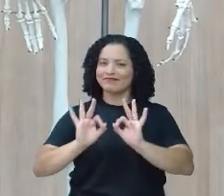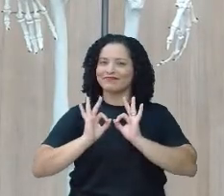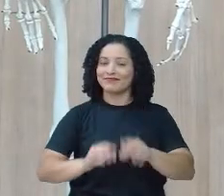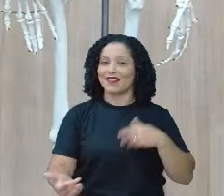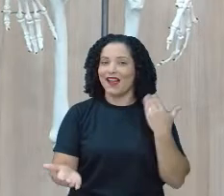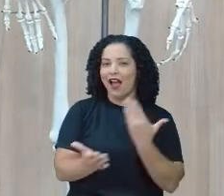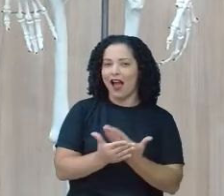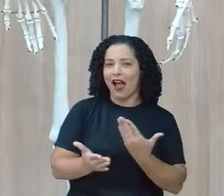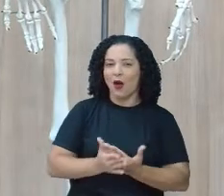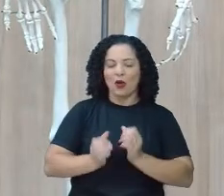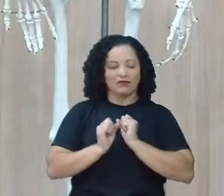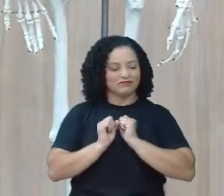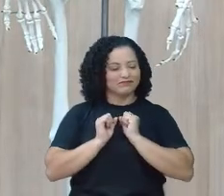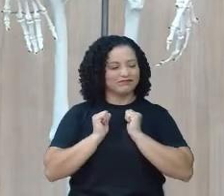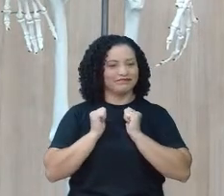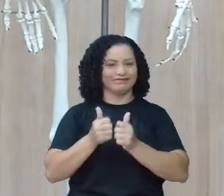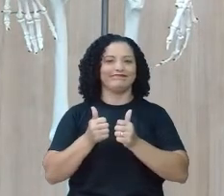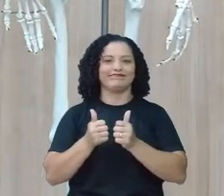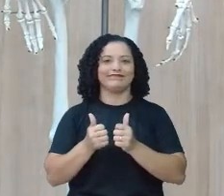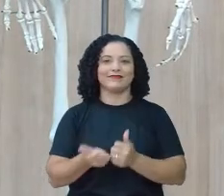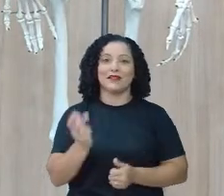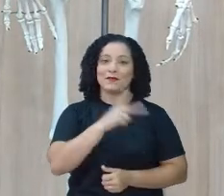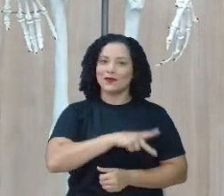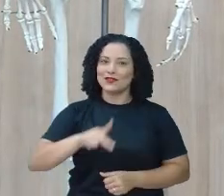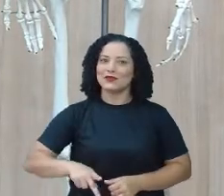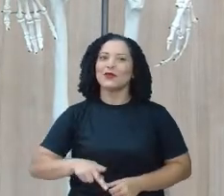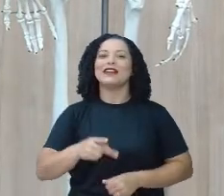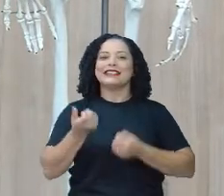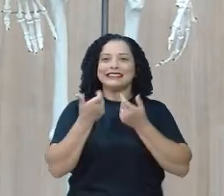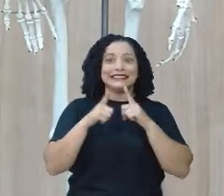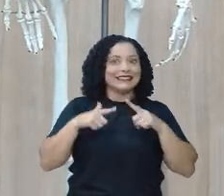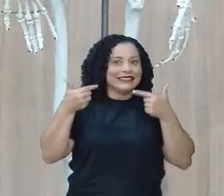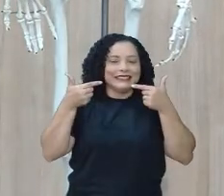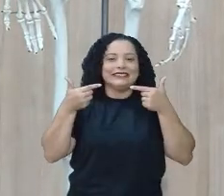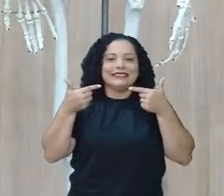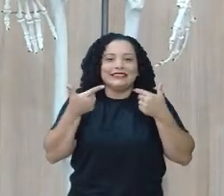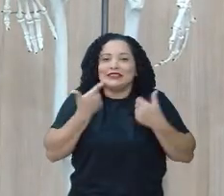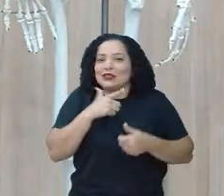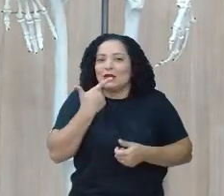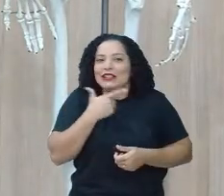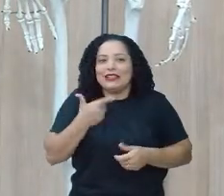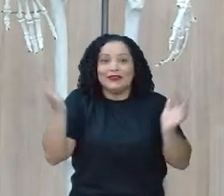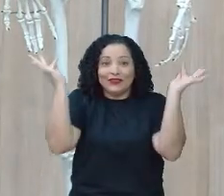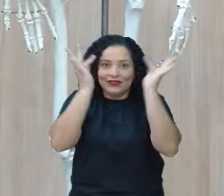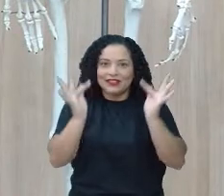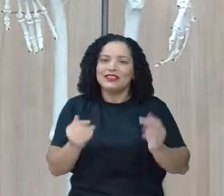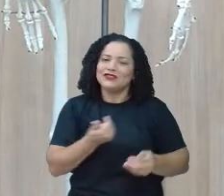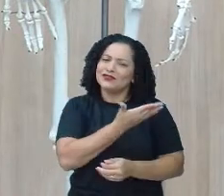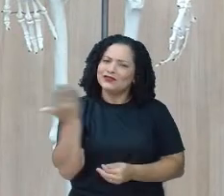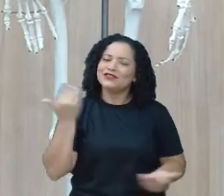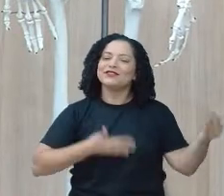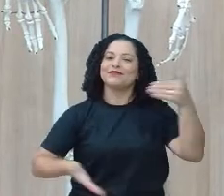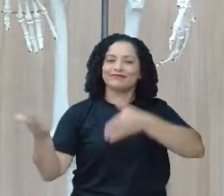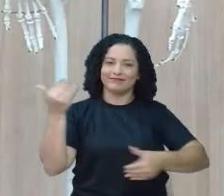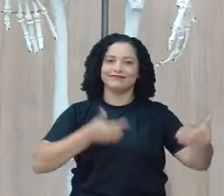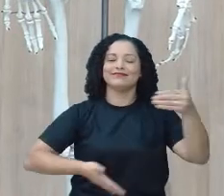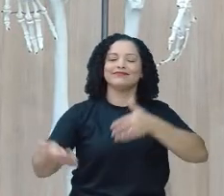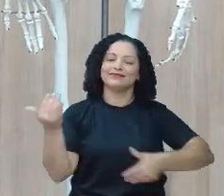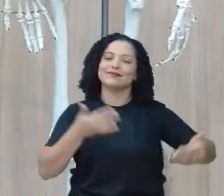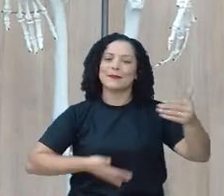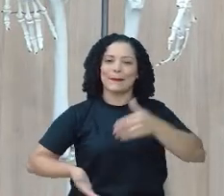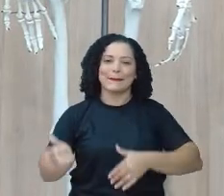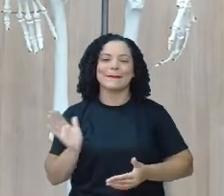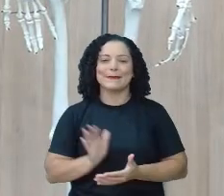diferente. Você viu que a professora Cláudia estava aí com um sorriso imenso, né? Feliz pela quantidade. Eu também estou aqui muito feliz com a interação de